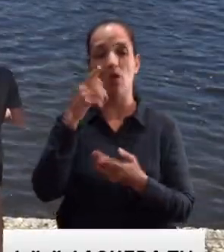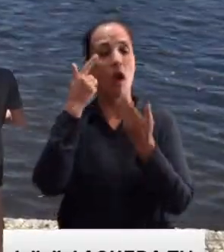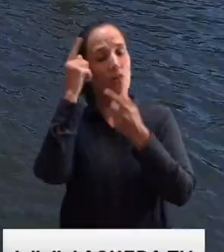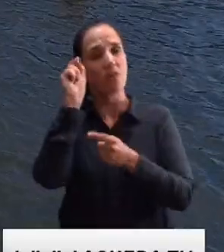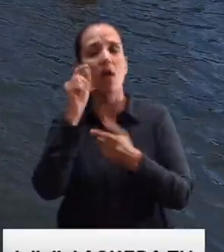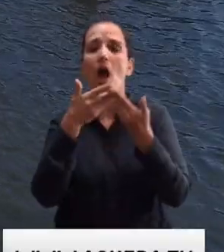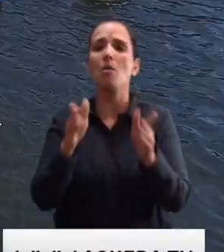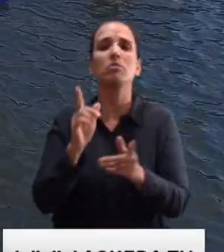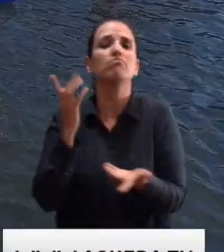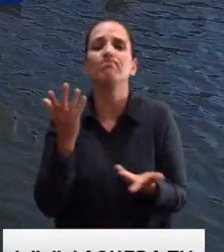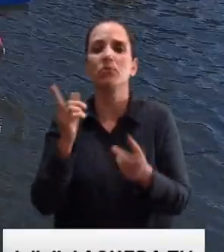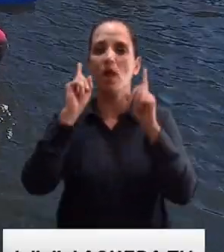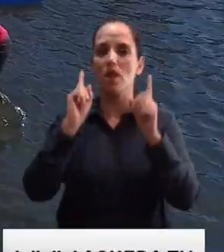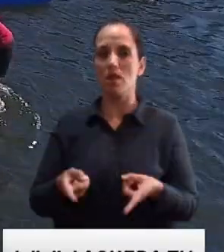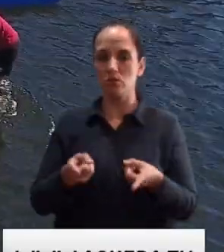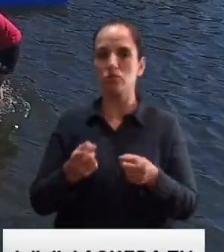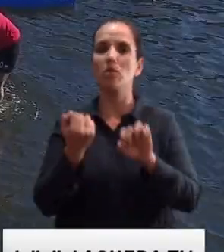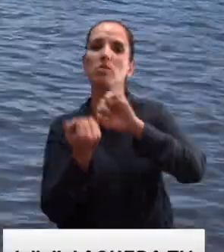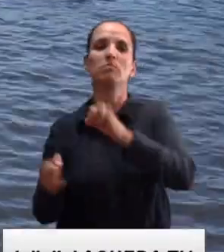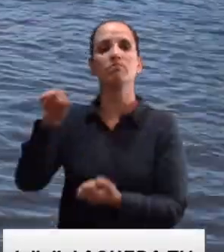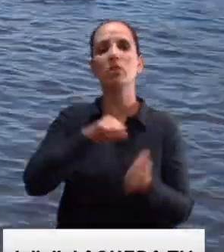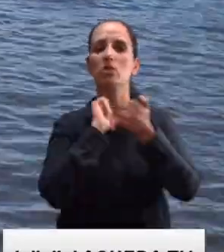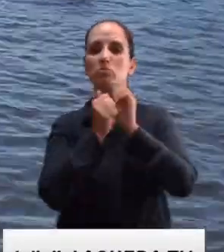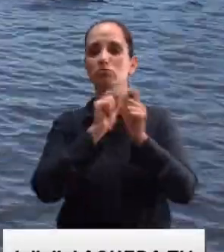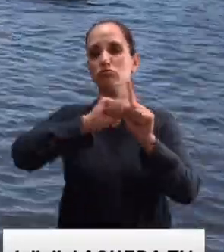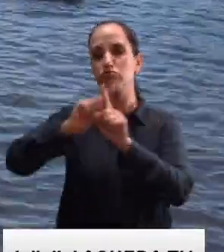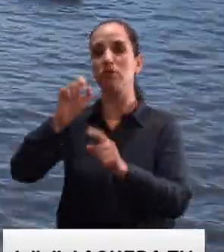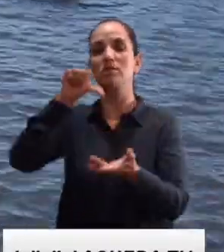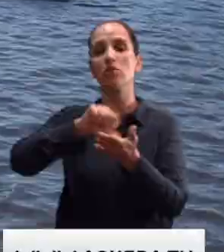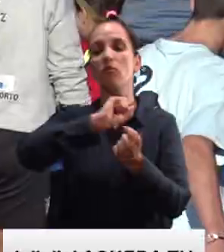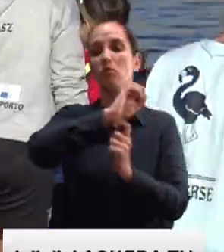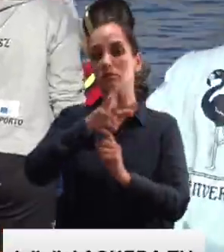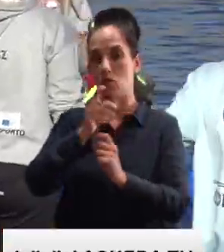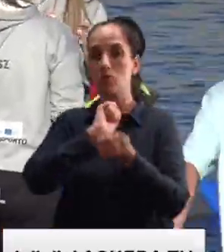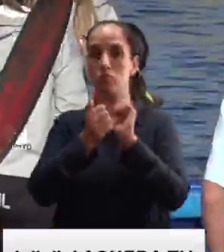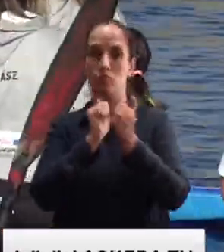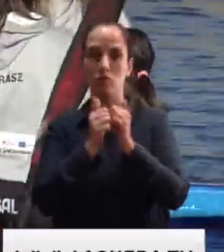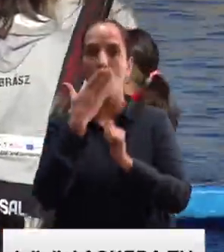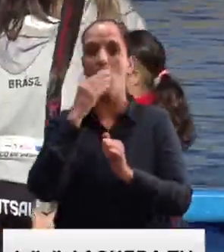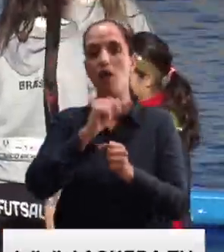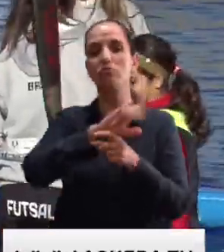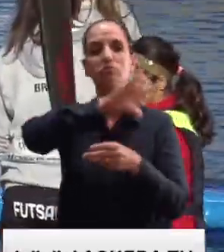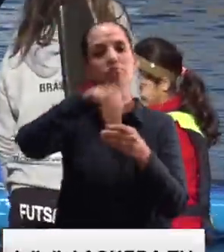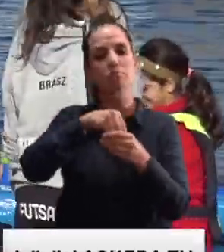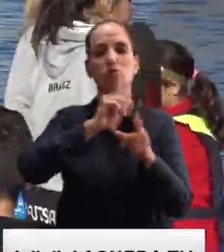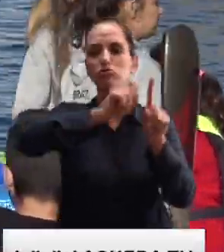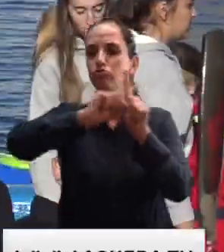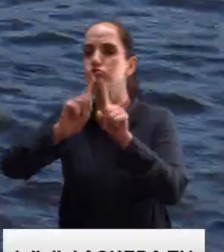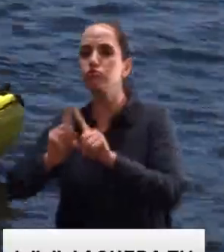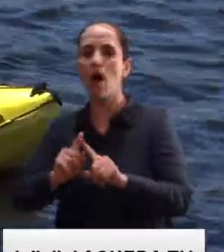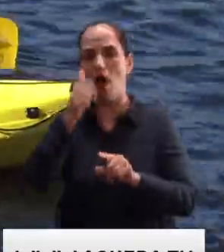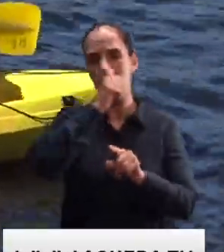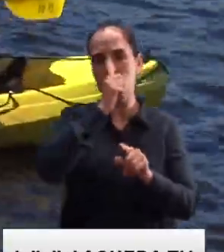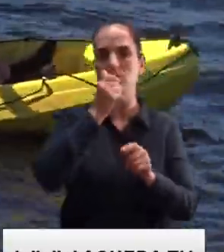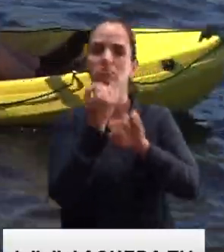Open Day é uma atividade que marca o início da prática dos desportos náuticos do Centro de Formação Desportiva, em que os alunos desenvolvem várias